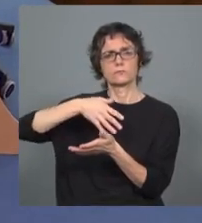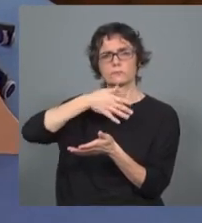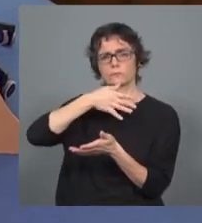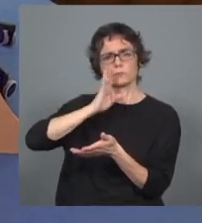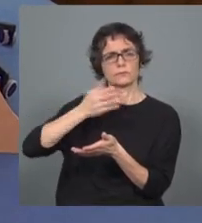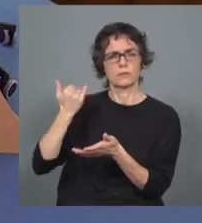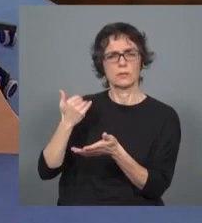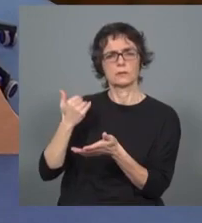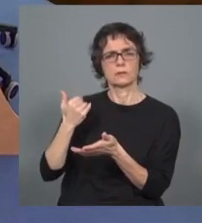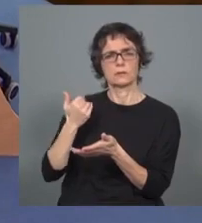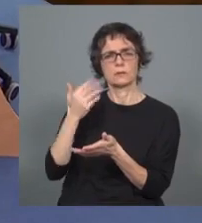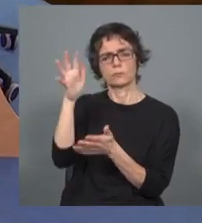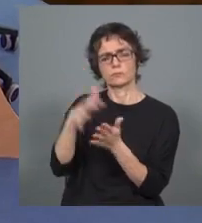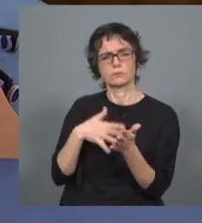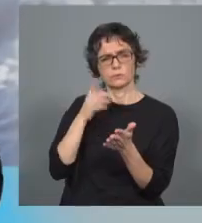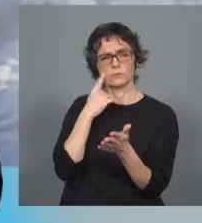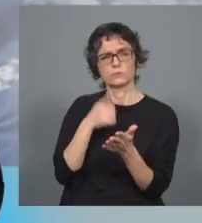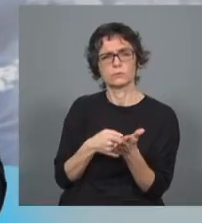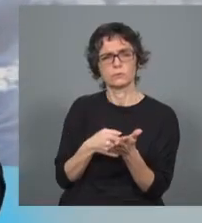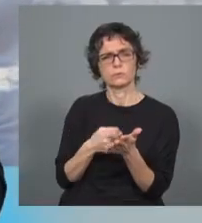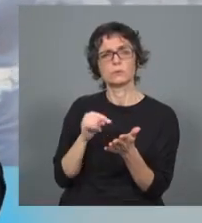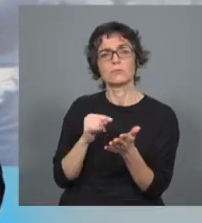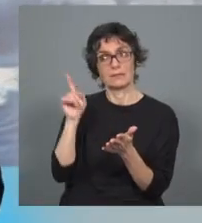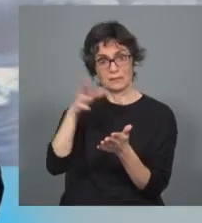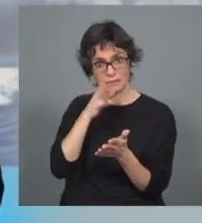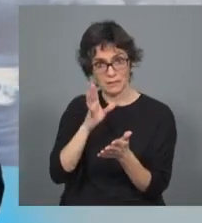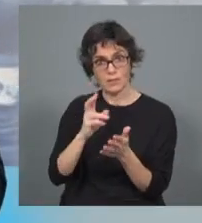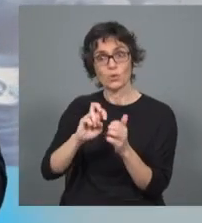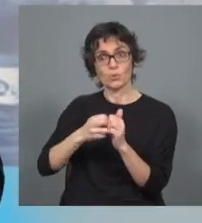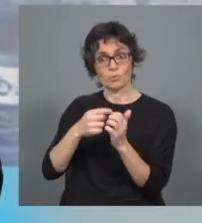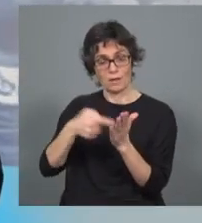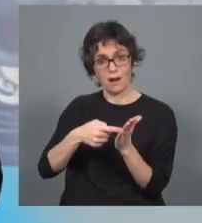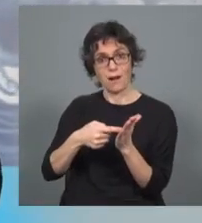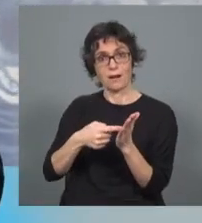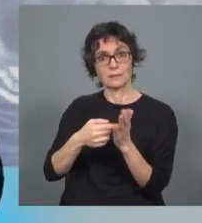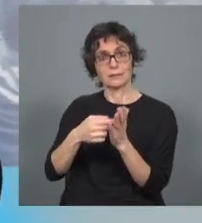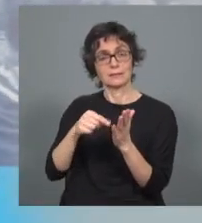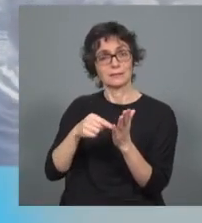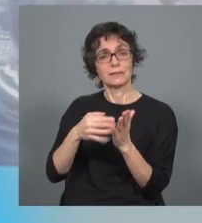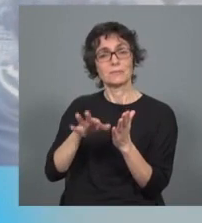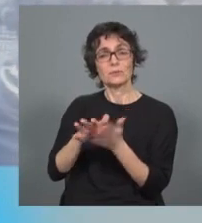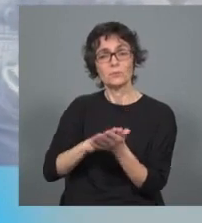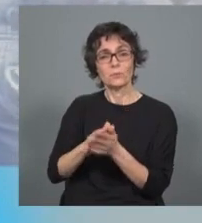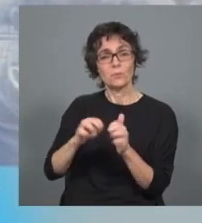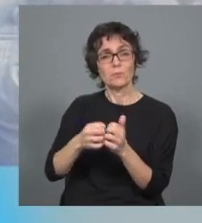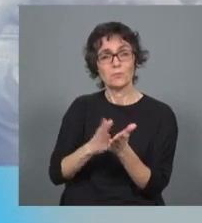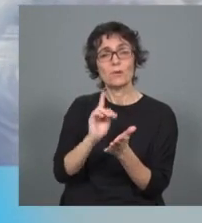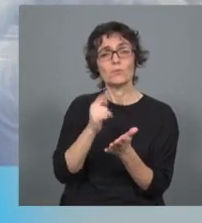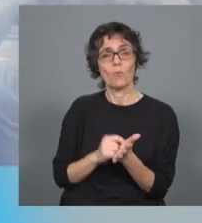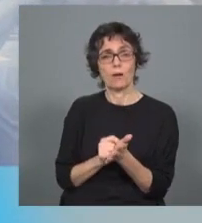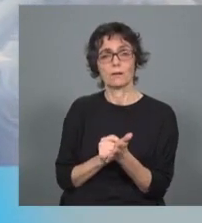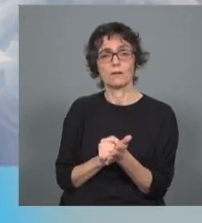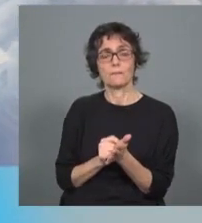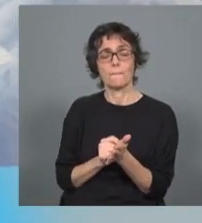o acórdão, foi que realmente, é verdade, havia ali um problema de indeterminação, mas o problema fundamental não é esse. O problema fundamental é